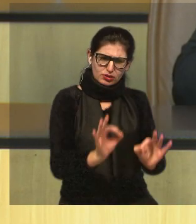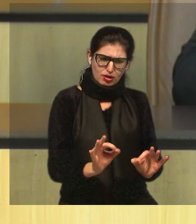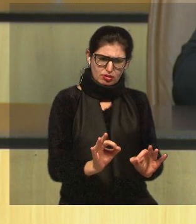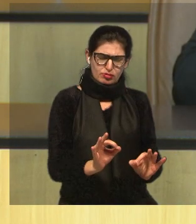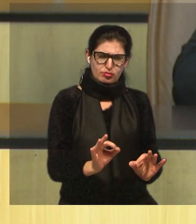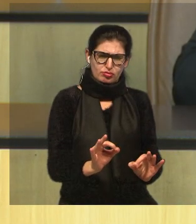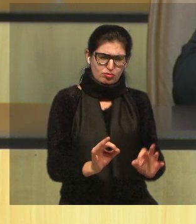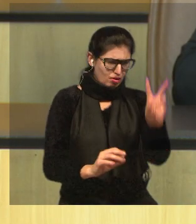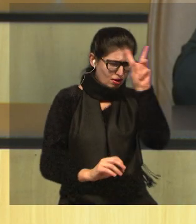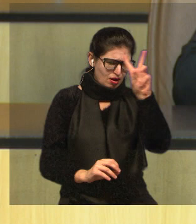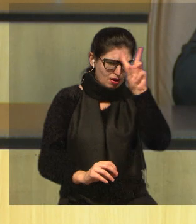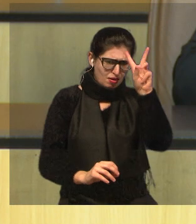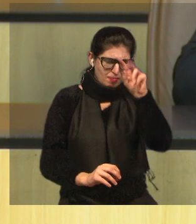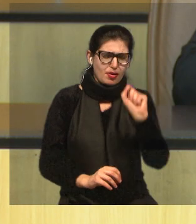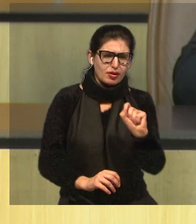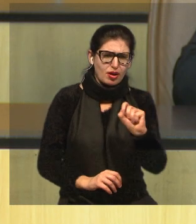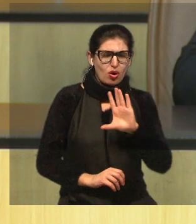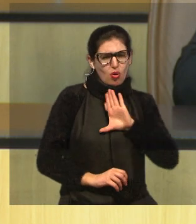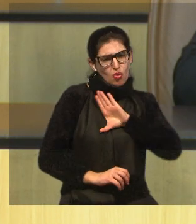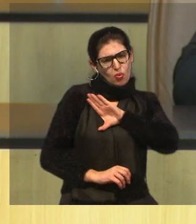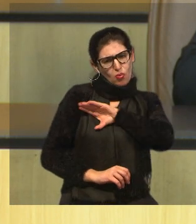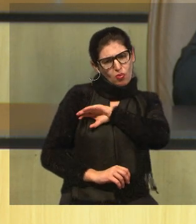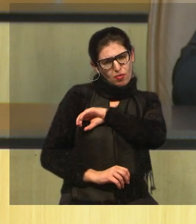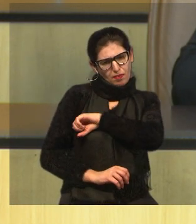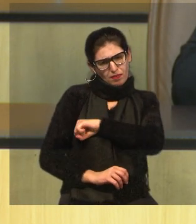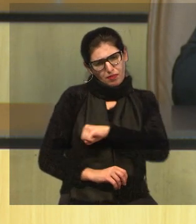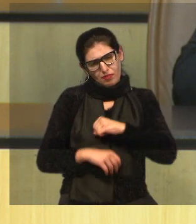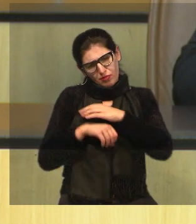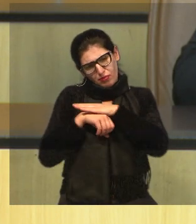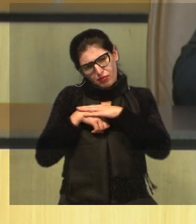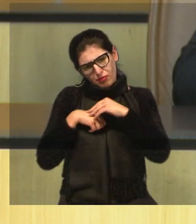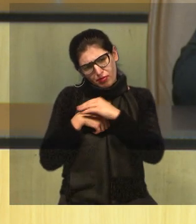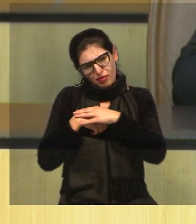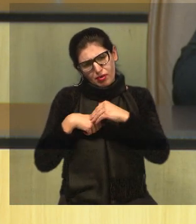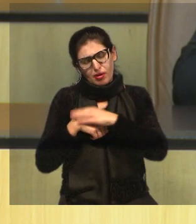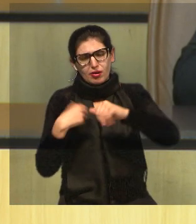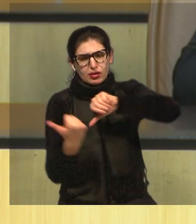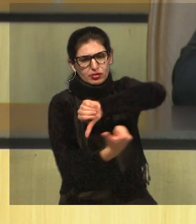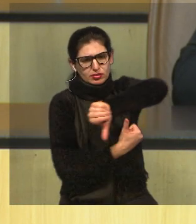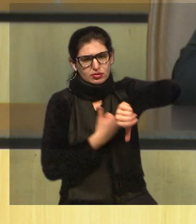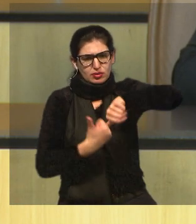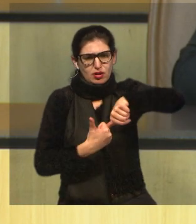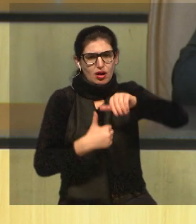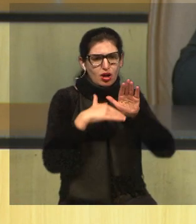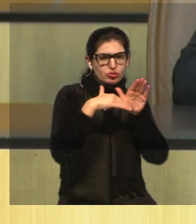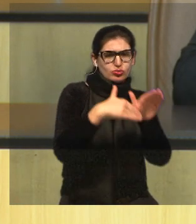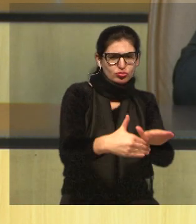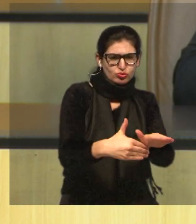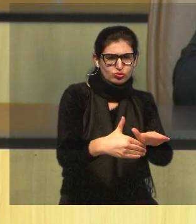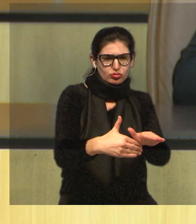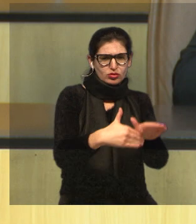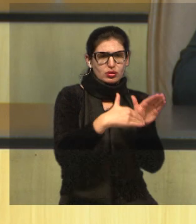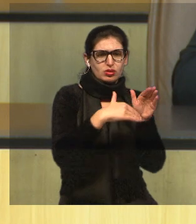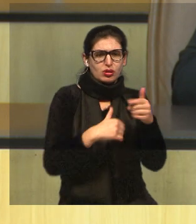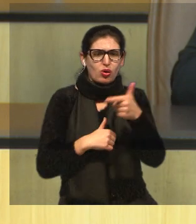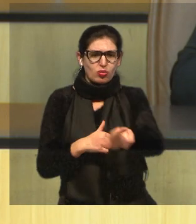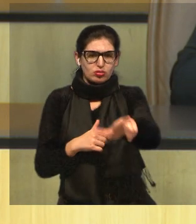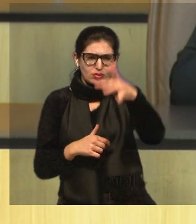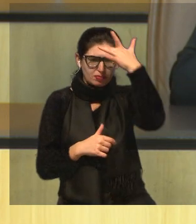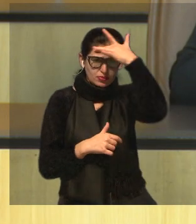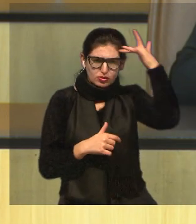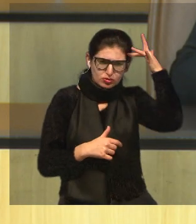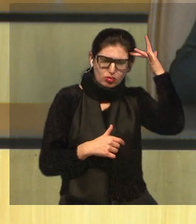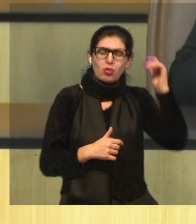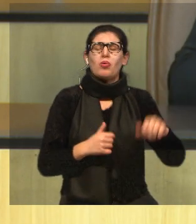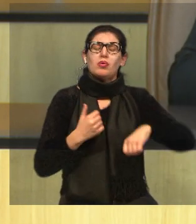lembrar que é só o amor que vai transformar isso. É a solidariedade que vai transformar isso, e cada um assumindo a sua